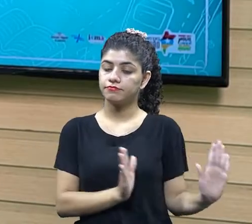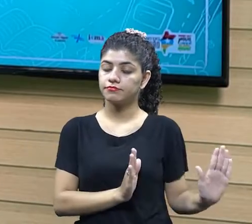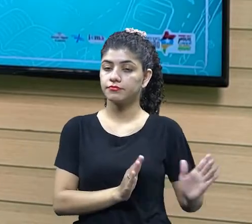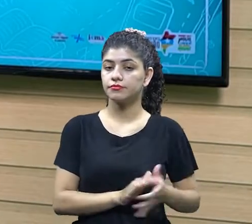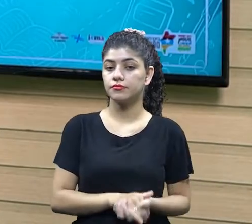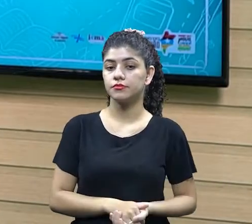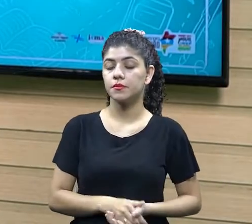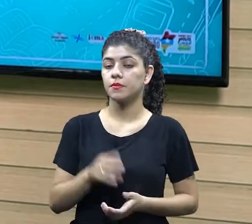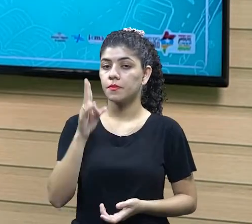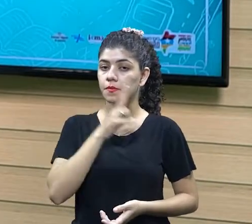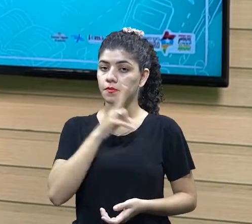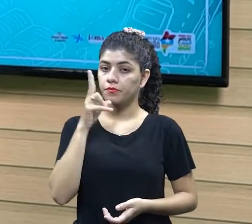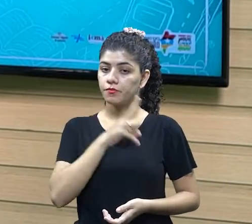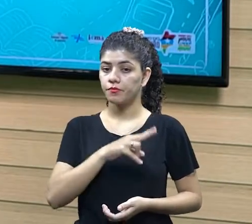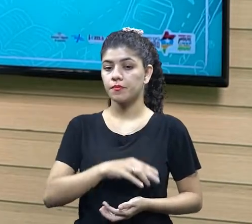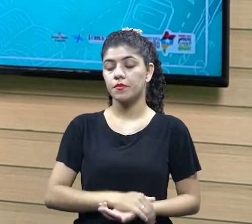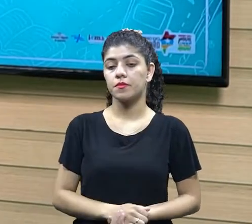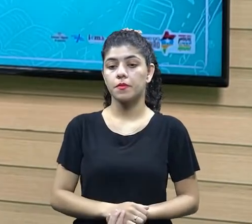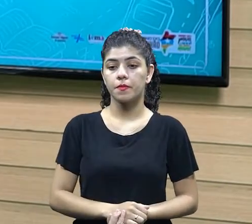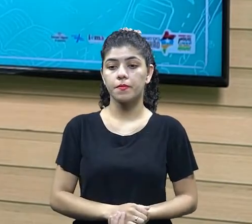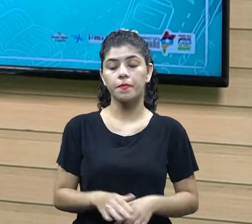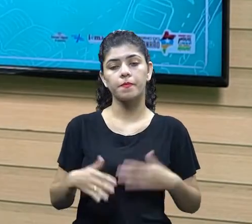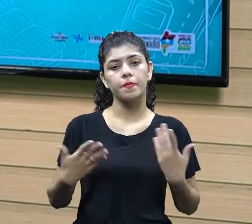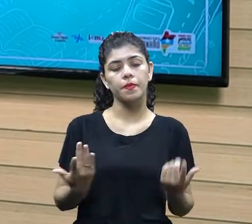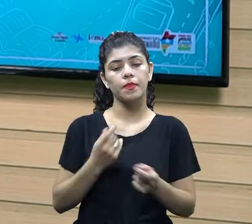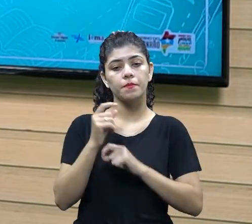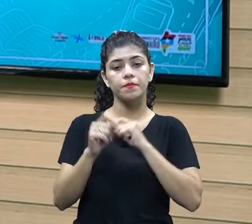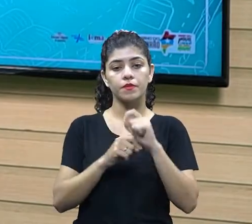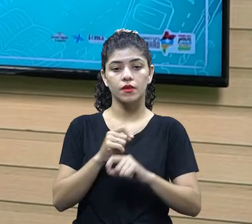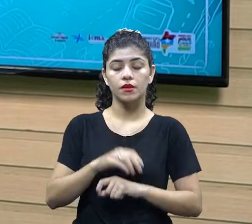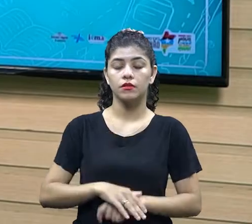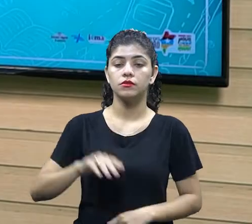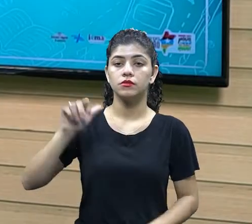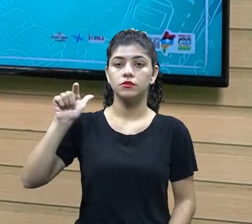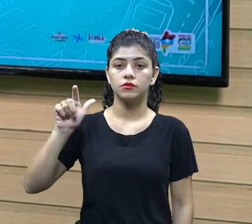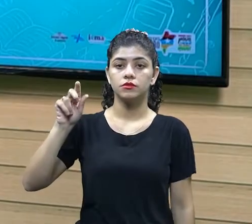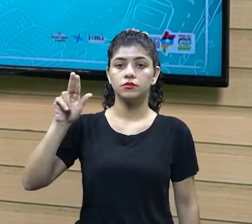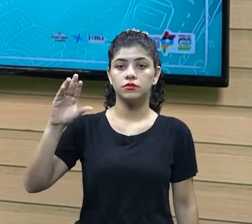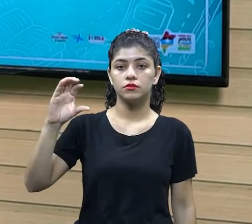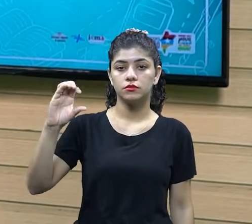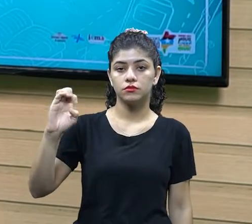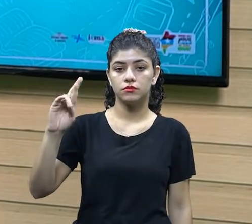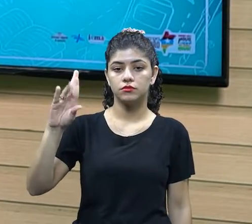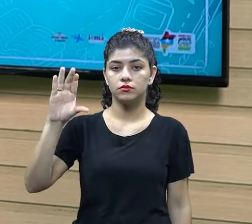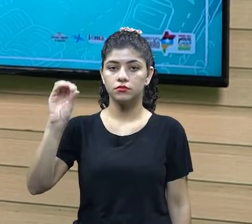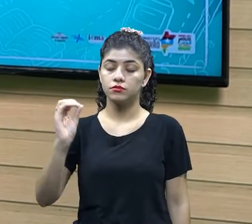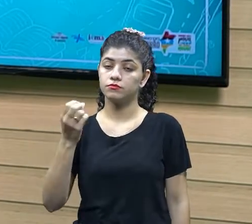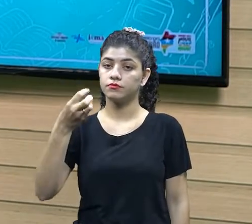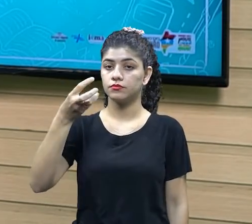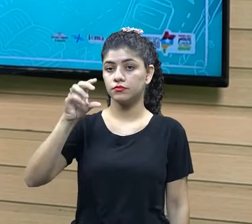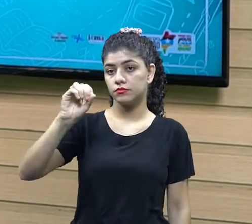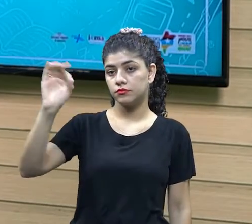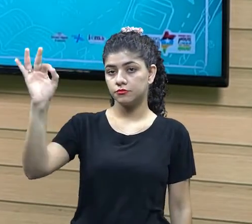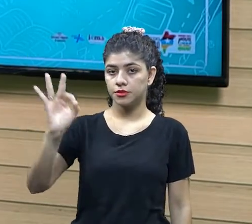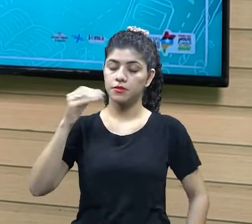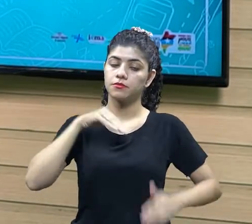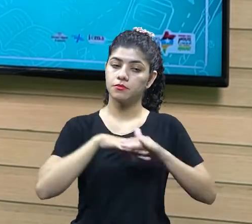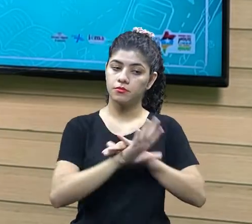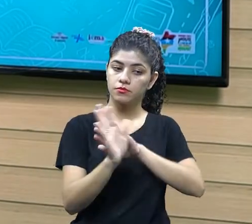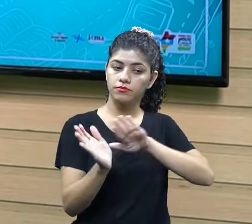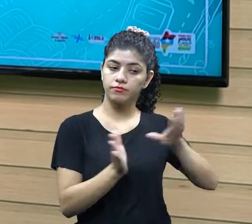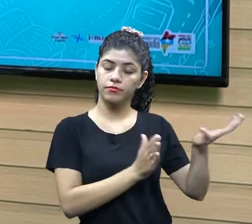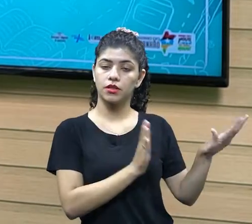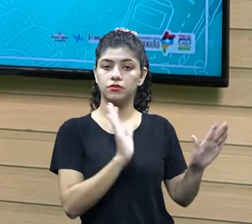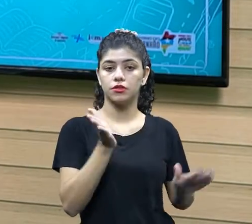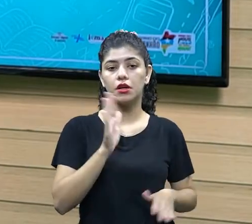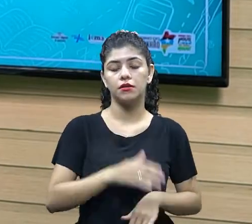de reserva para uma emergência, certo? Então, do lucro dele, 30% já é separado para